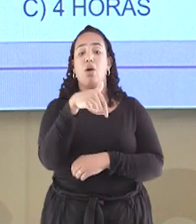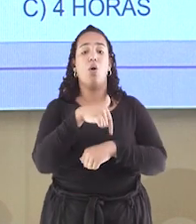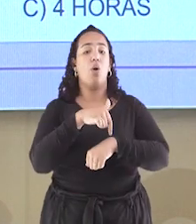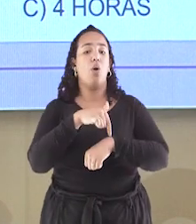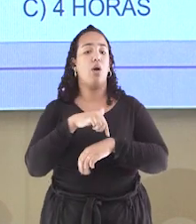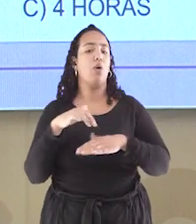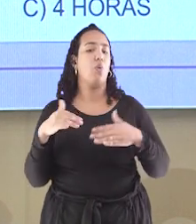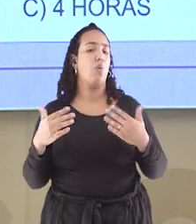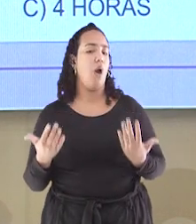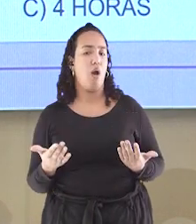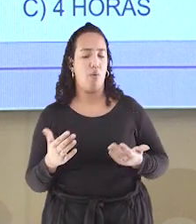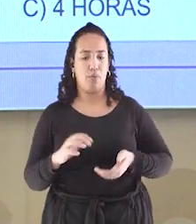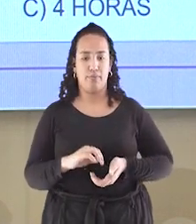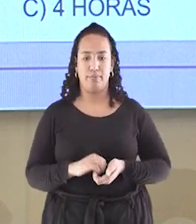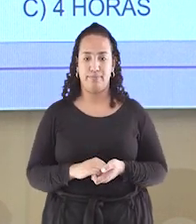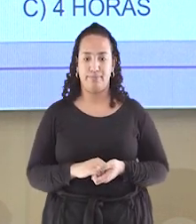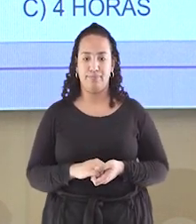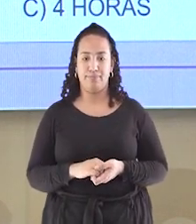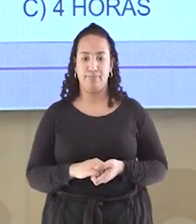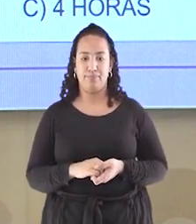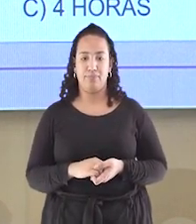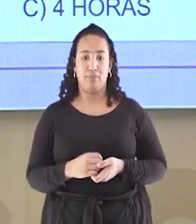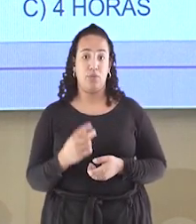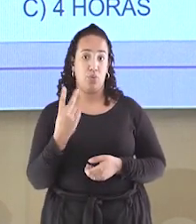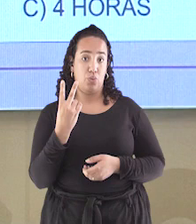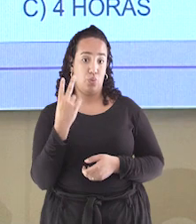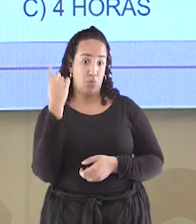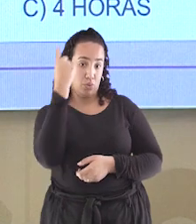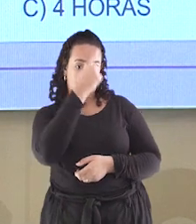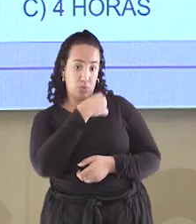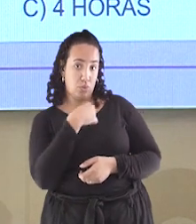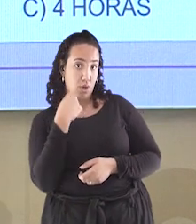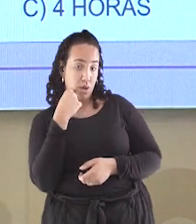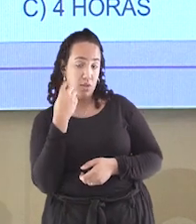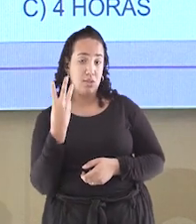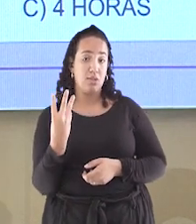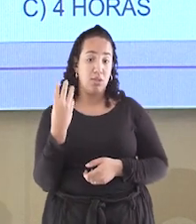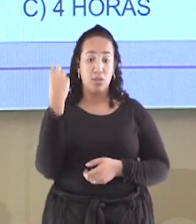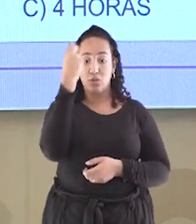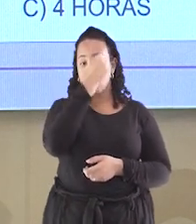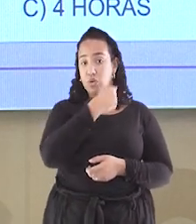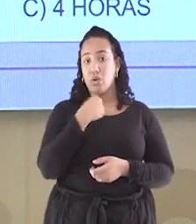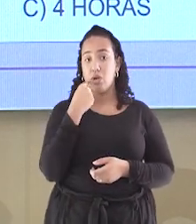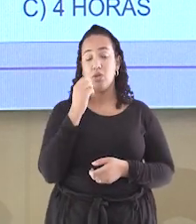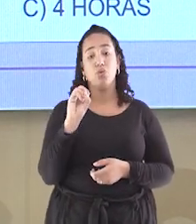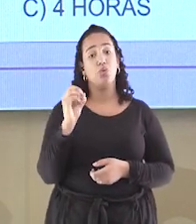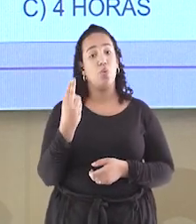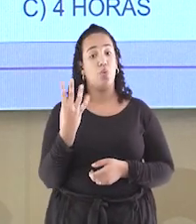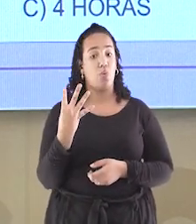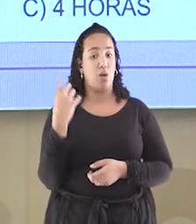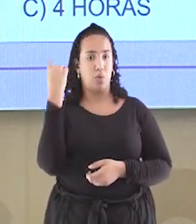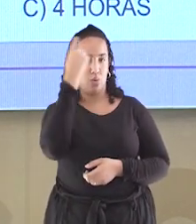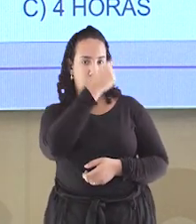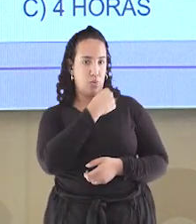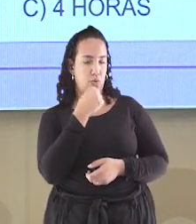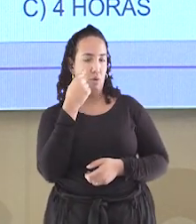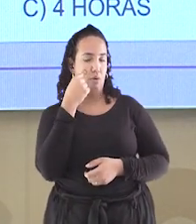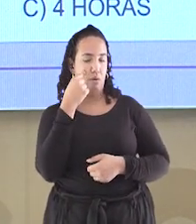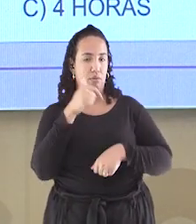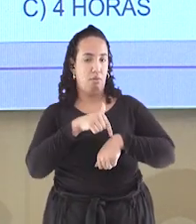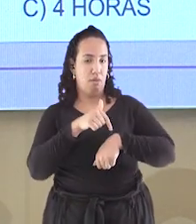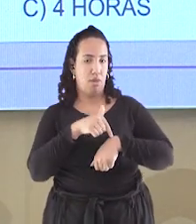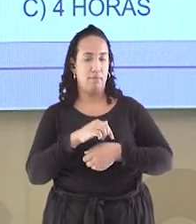são? São 2 horas, 3 horas ou 4 horas? Observe o